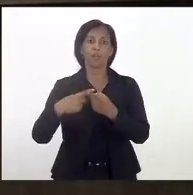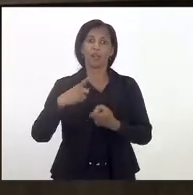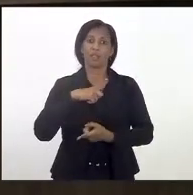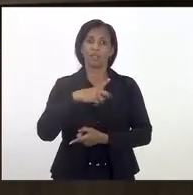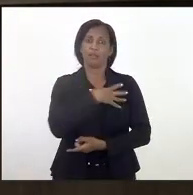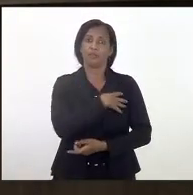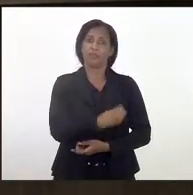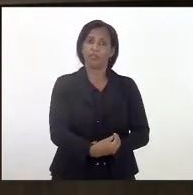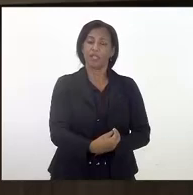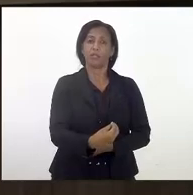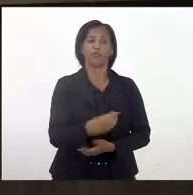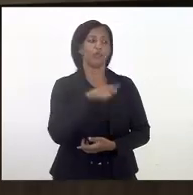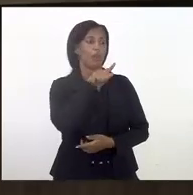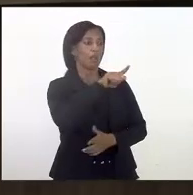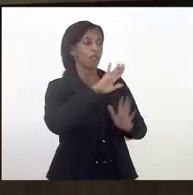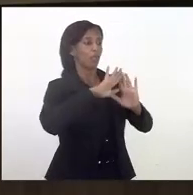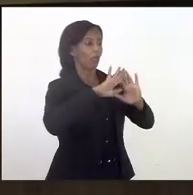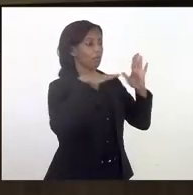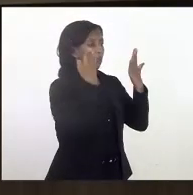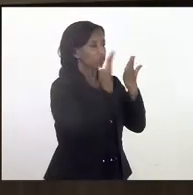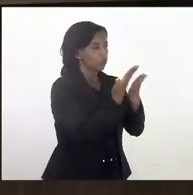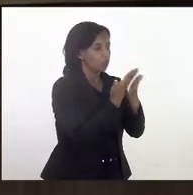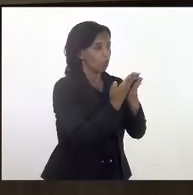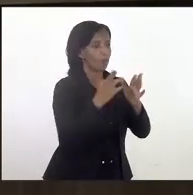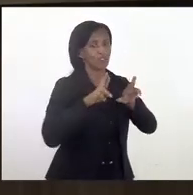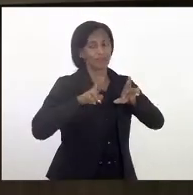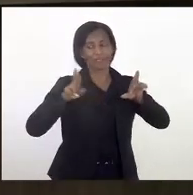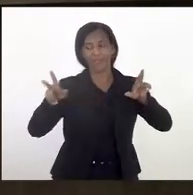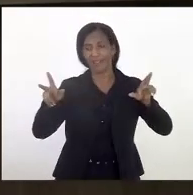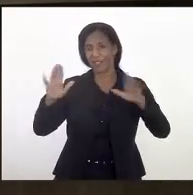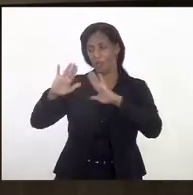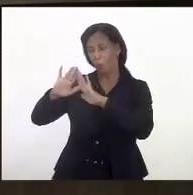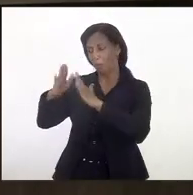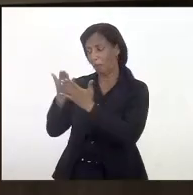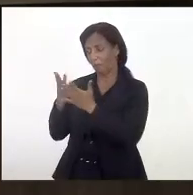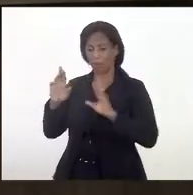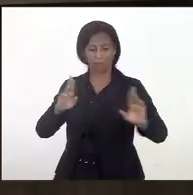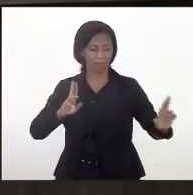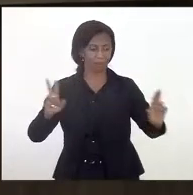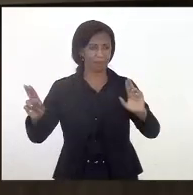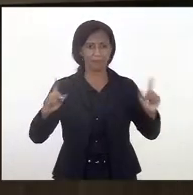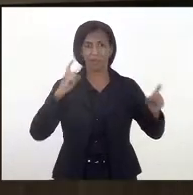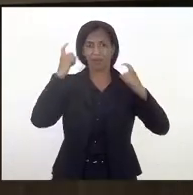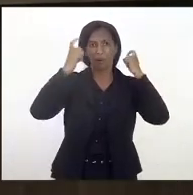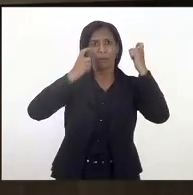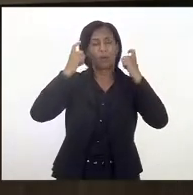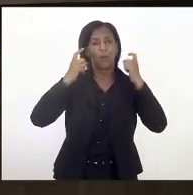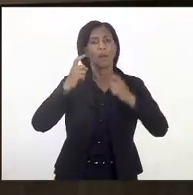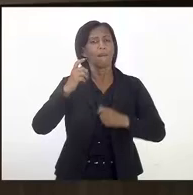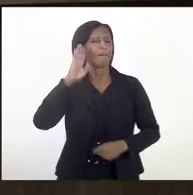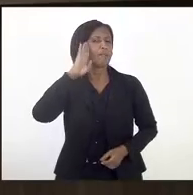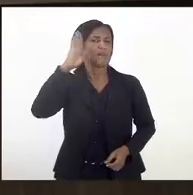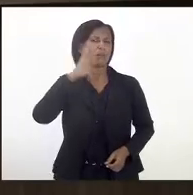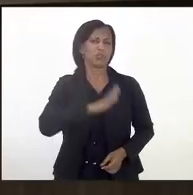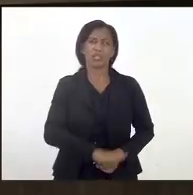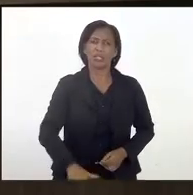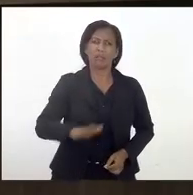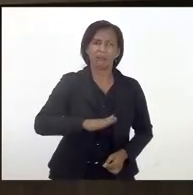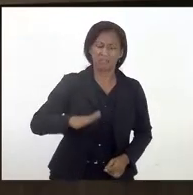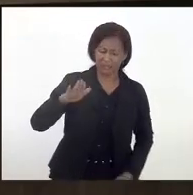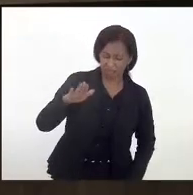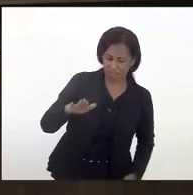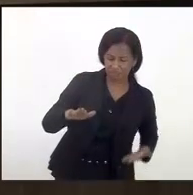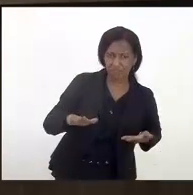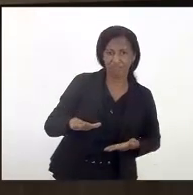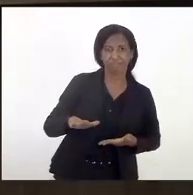filhos que acabam matriculados em escolas diferentes e aí é uma loucura Principalmente quando são crianças pequenas é